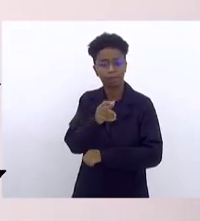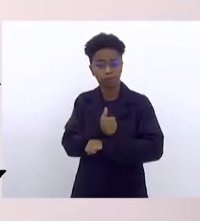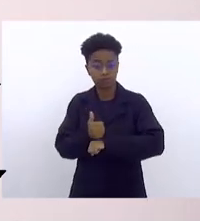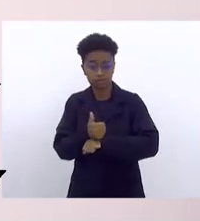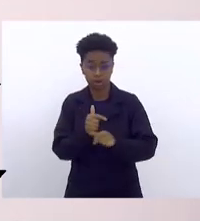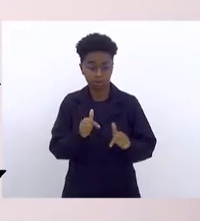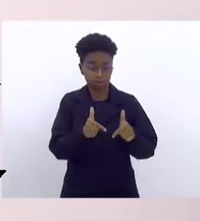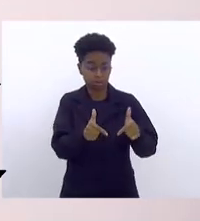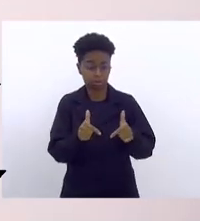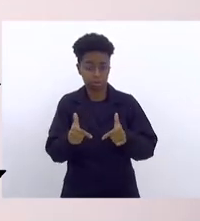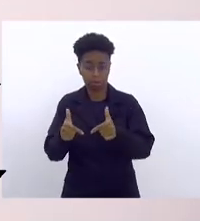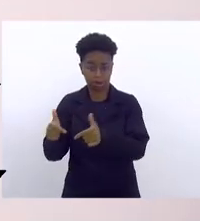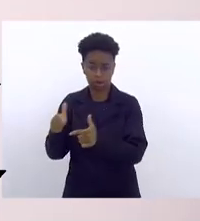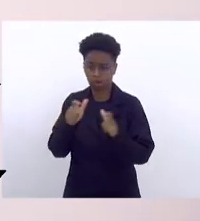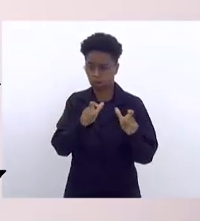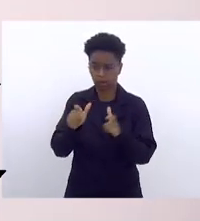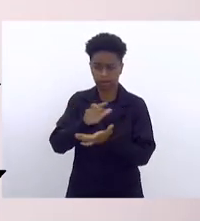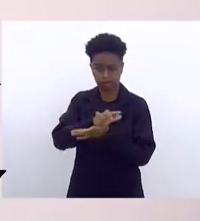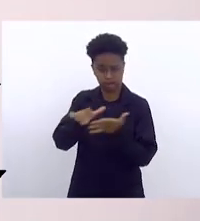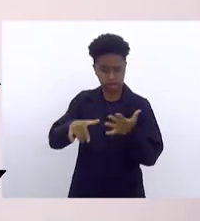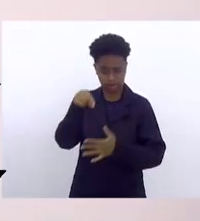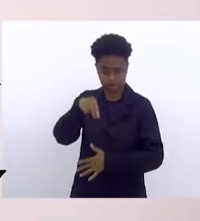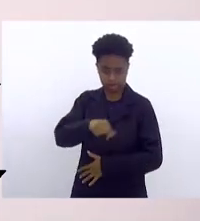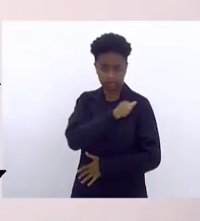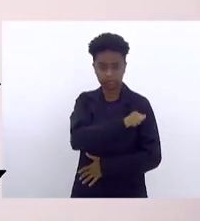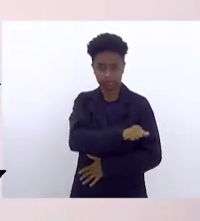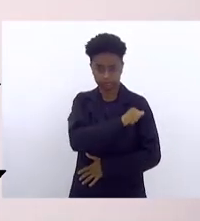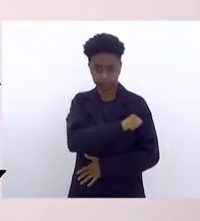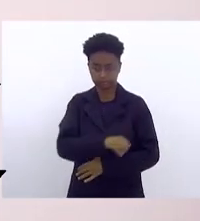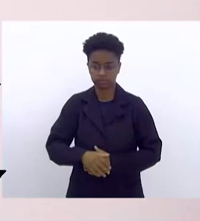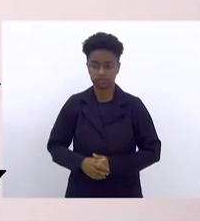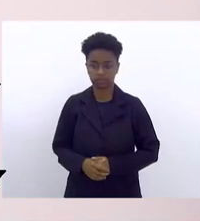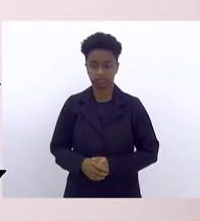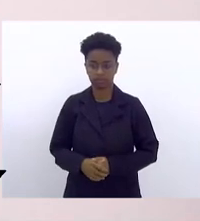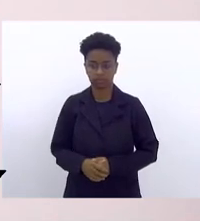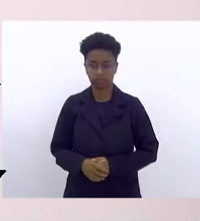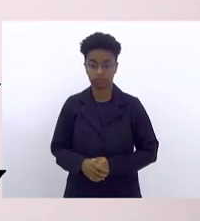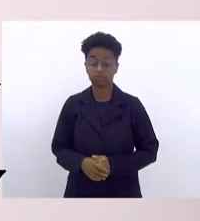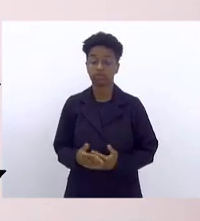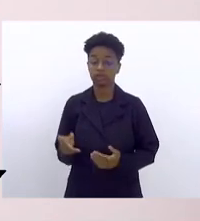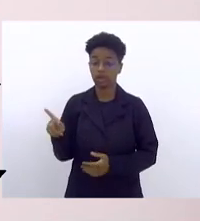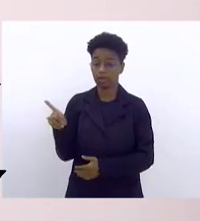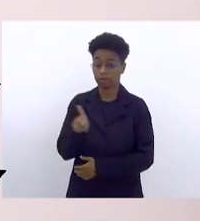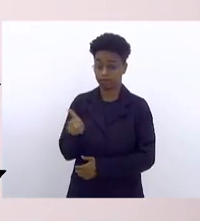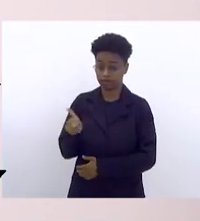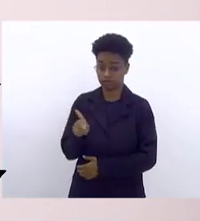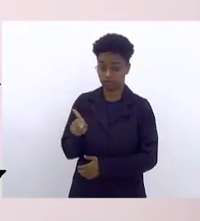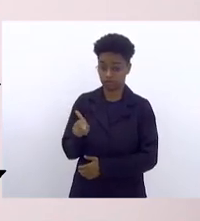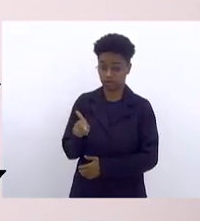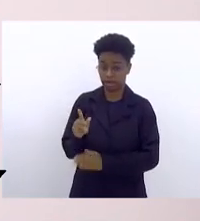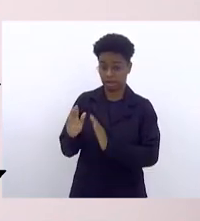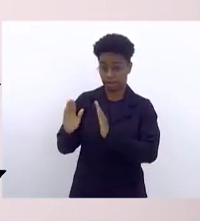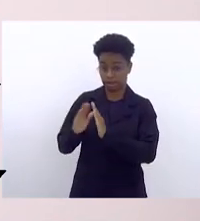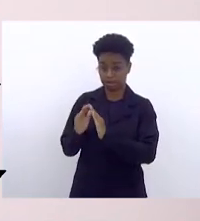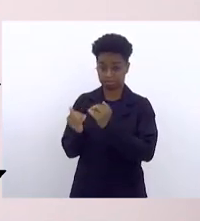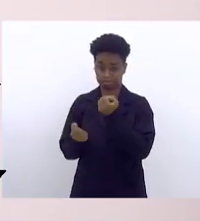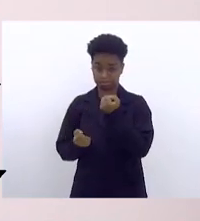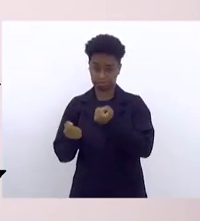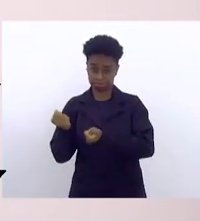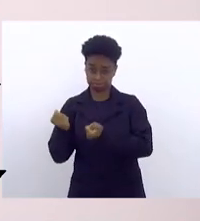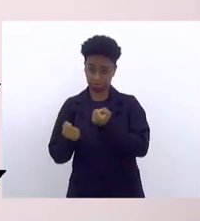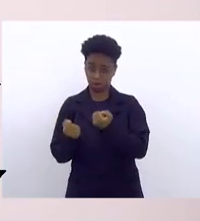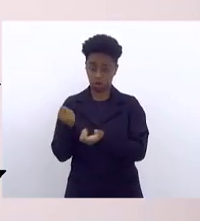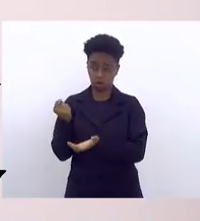diversas regiões do Estado do Rio de Janeiro como de uma professora que sai de sua casa talvez com seu carro comprado